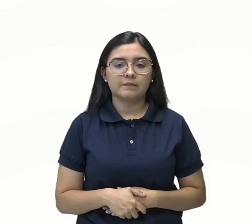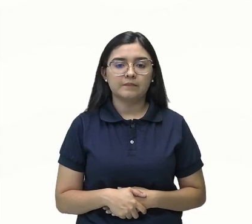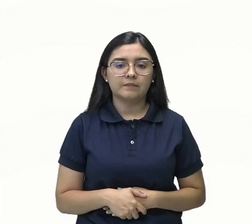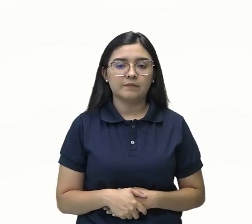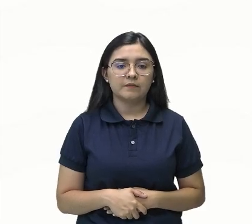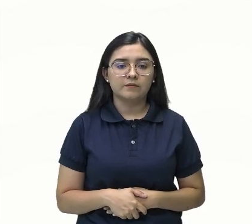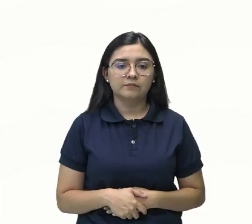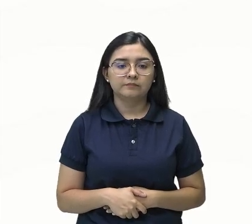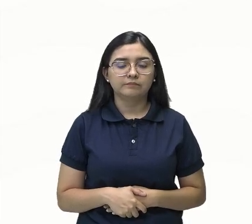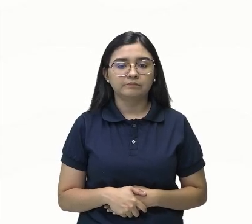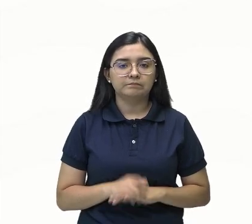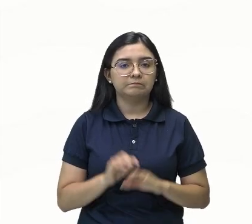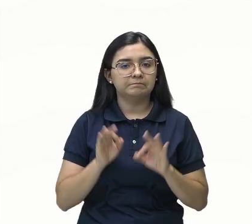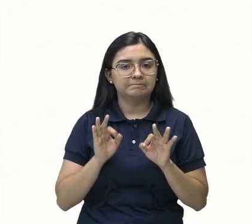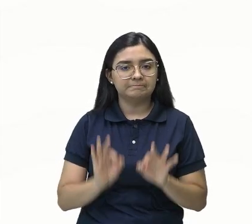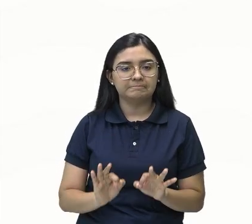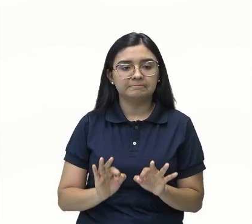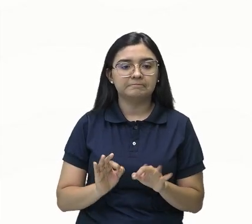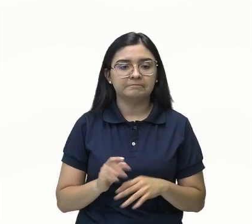Ok, pessoal?